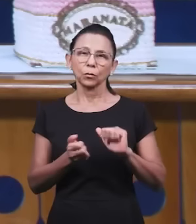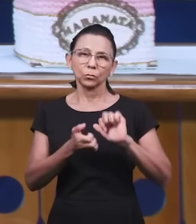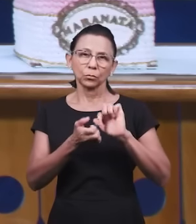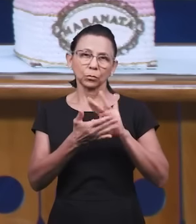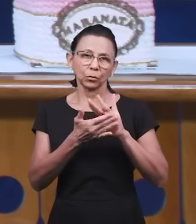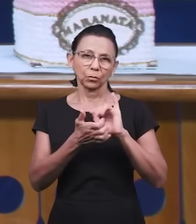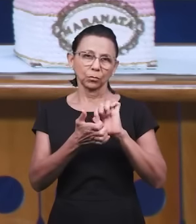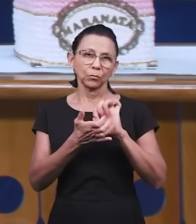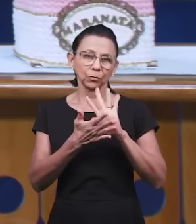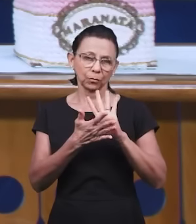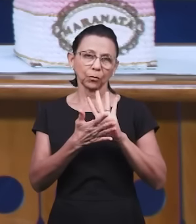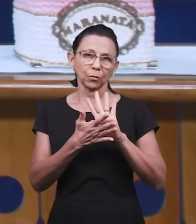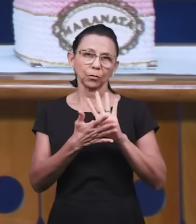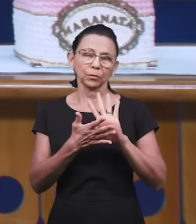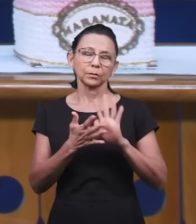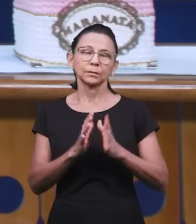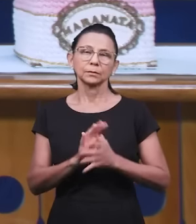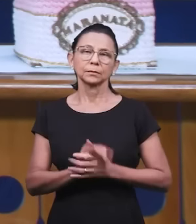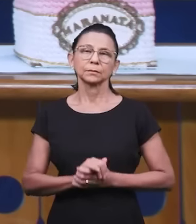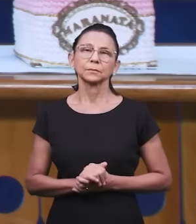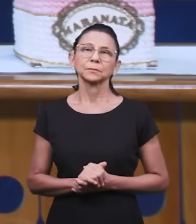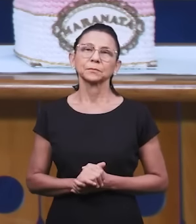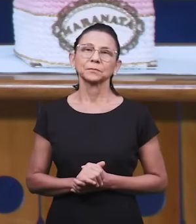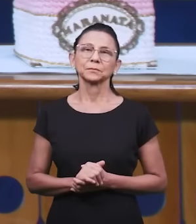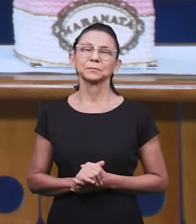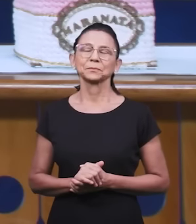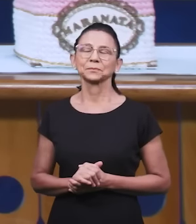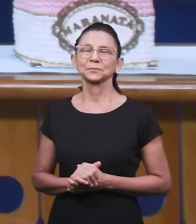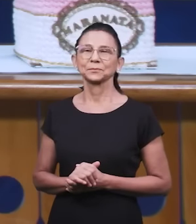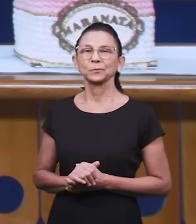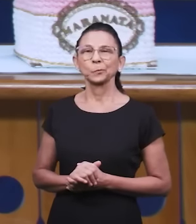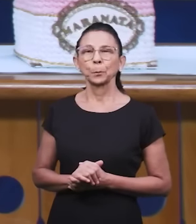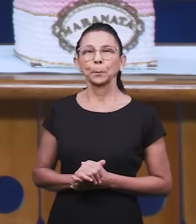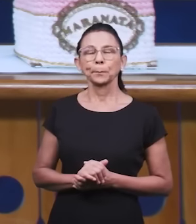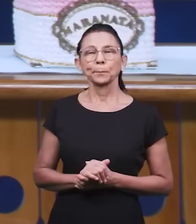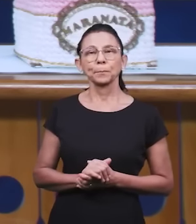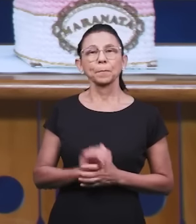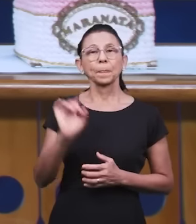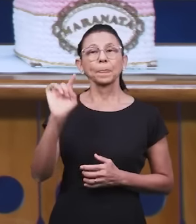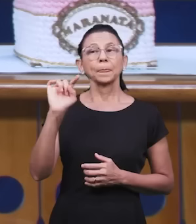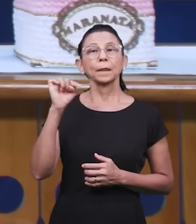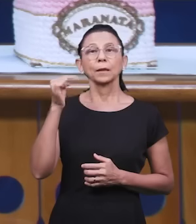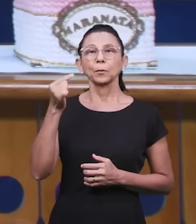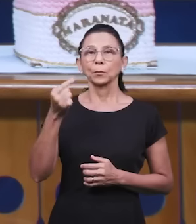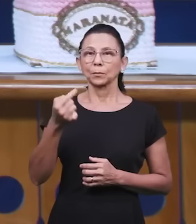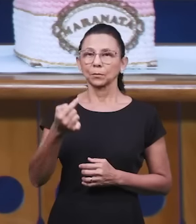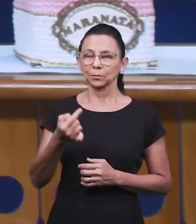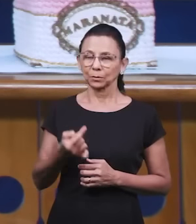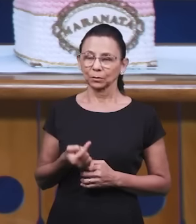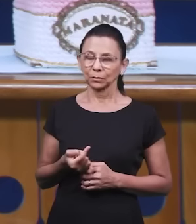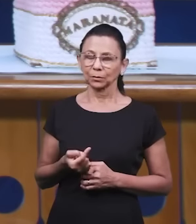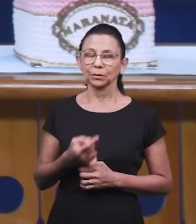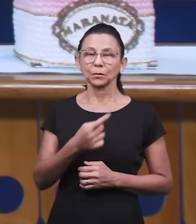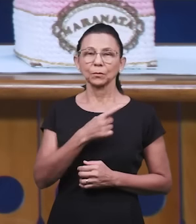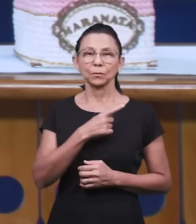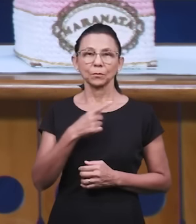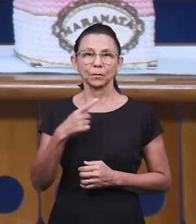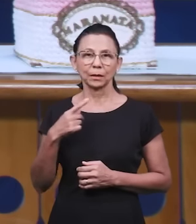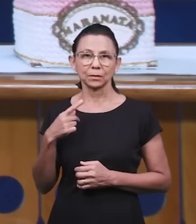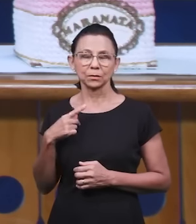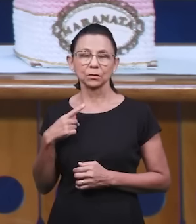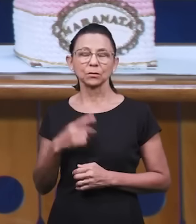Já aclamamos, o culto já foi iniciado e nós vamos agora louvar ao Senhor. E logo após esse louvor, então, o